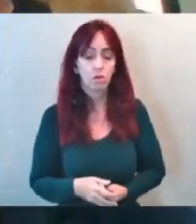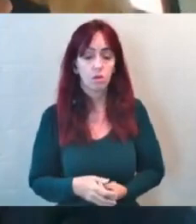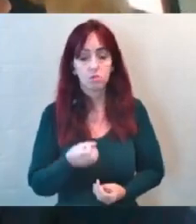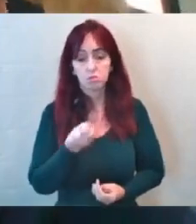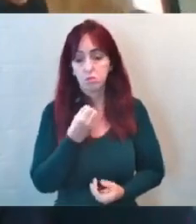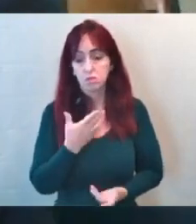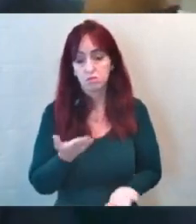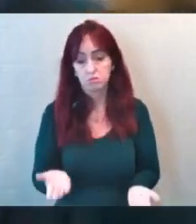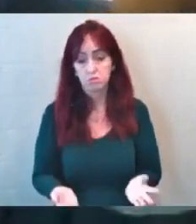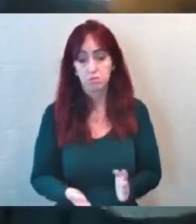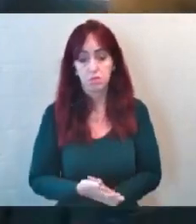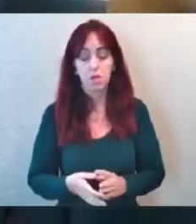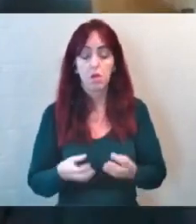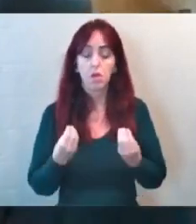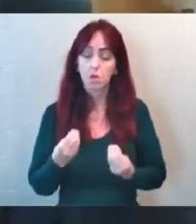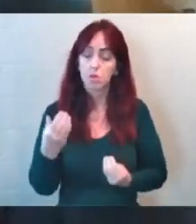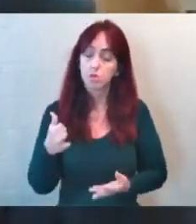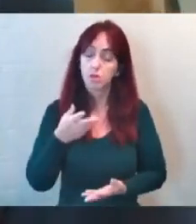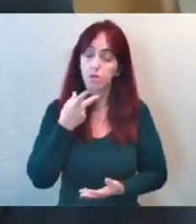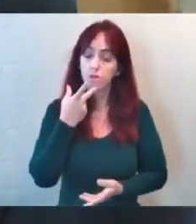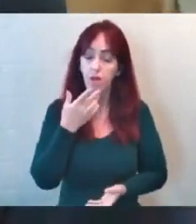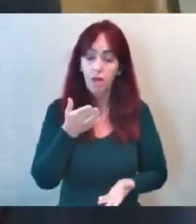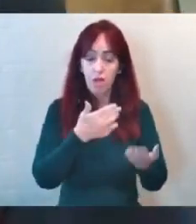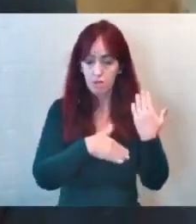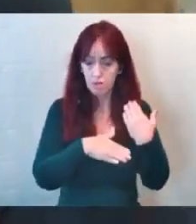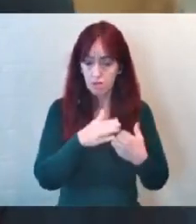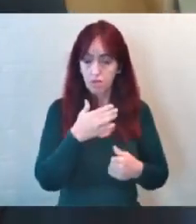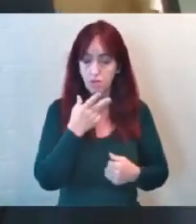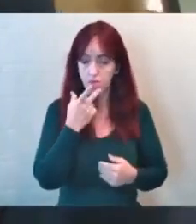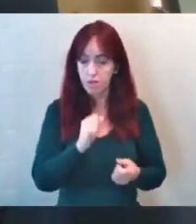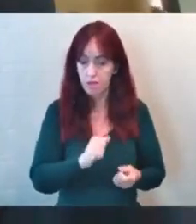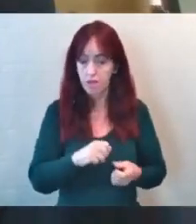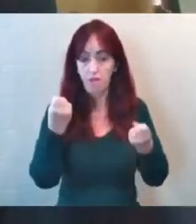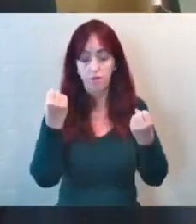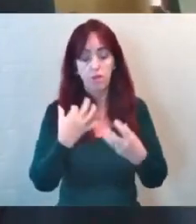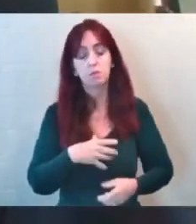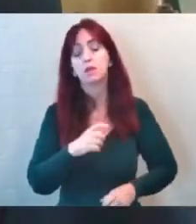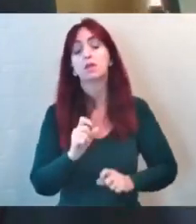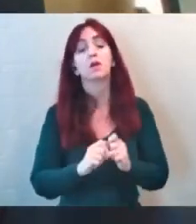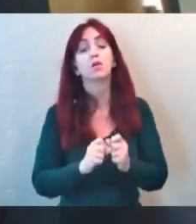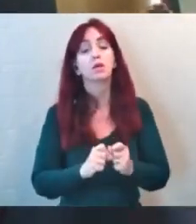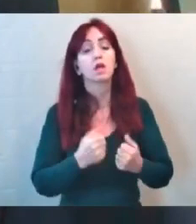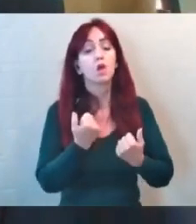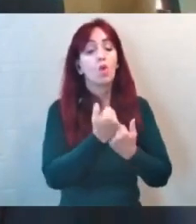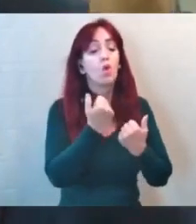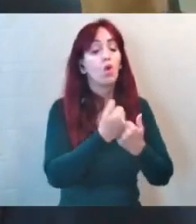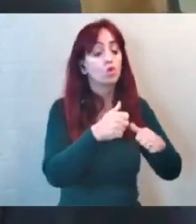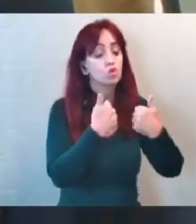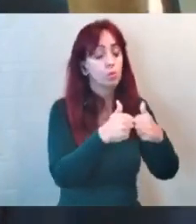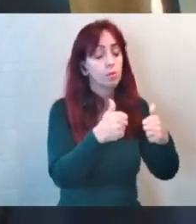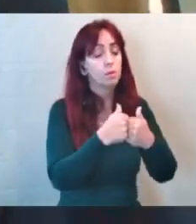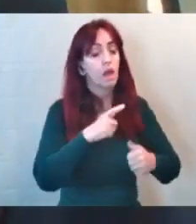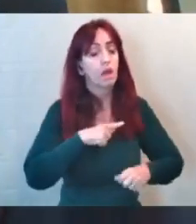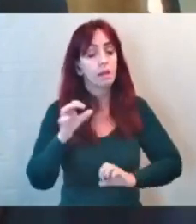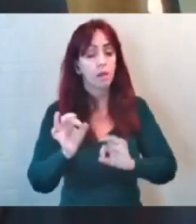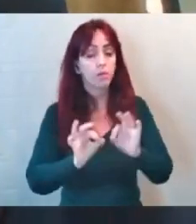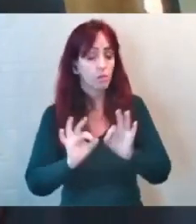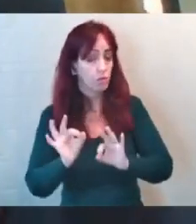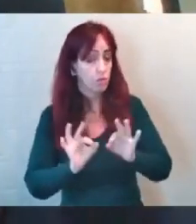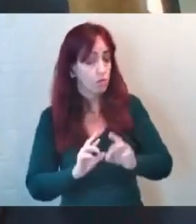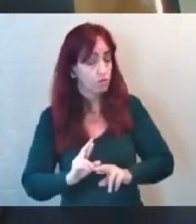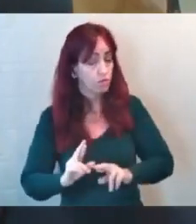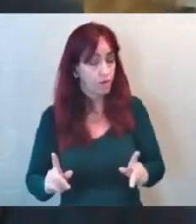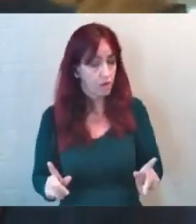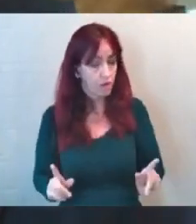Não, muito bem. Como eu já falei anteriormente, queria explicar, então, o suplementar teve um arranjo